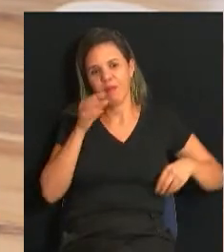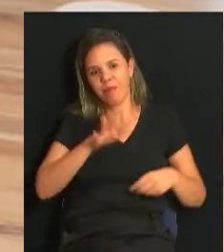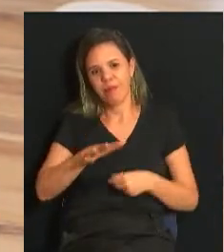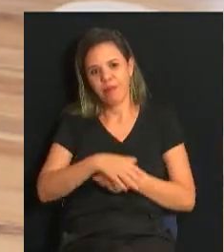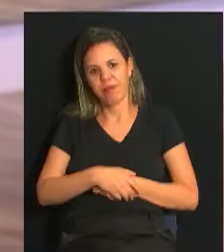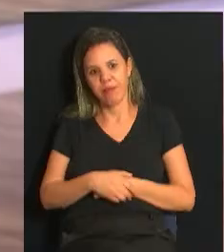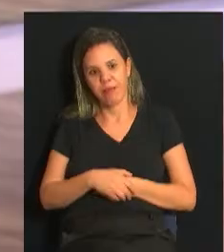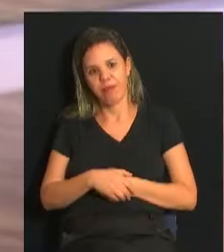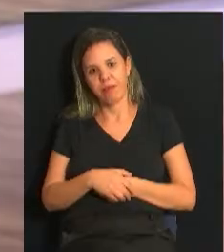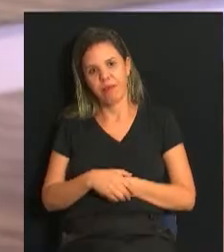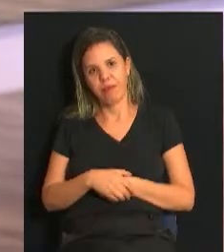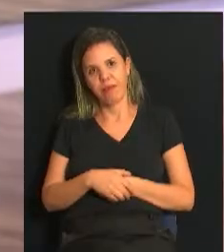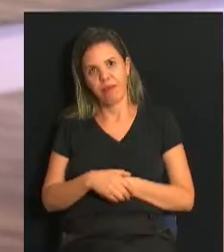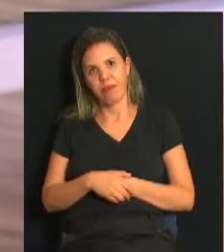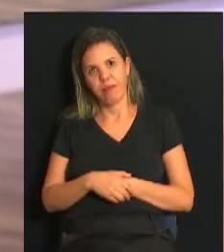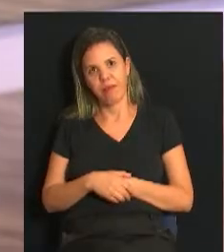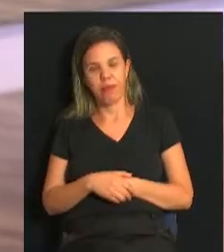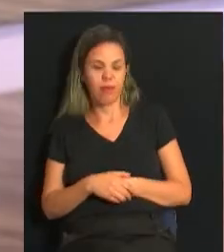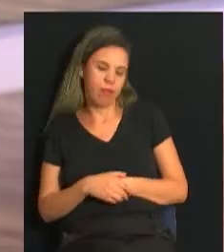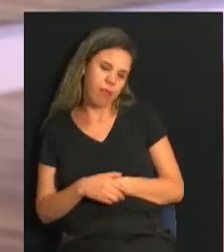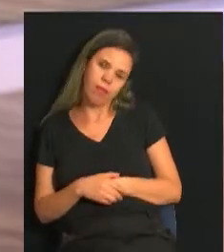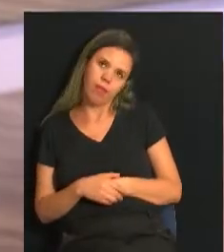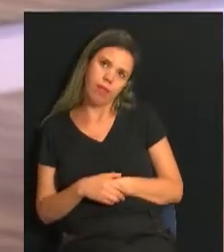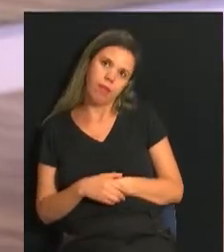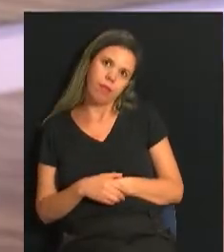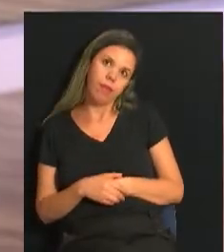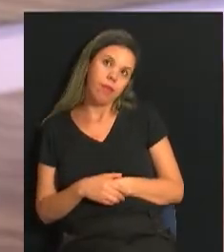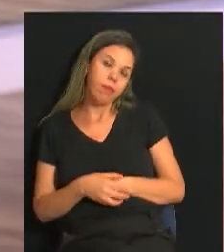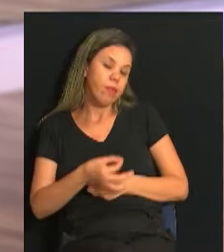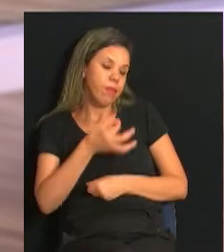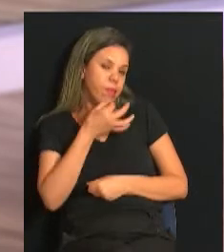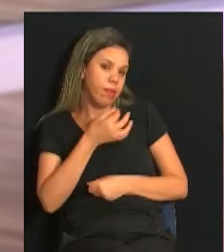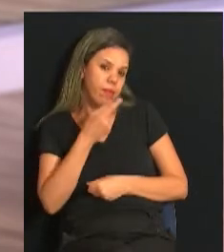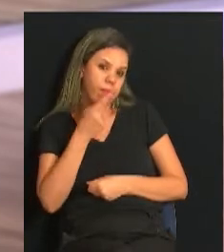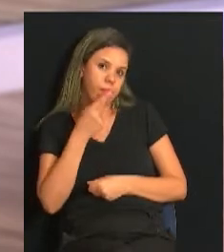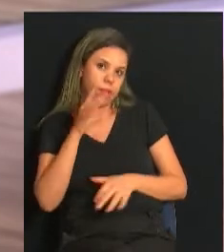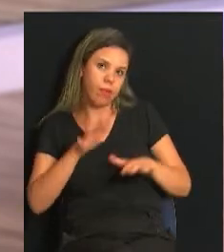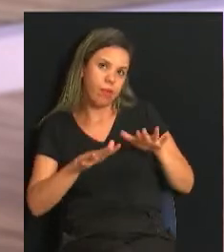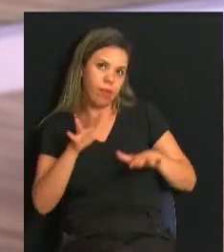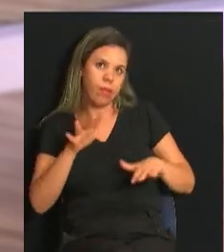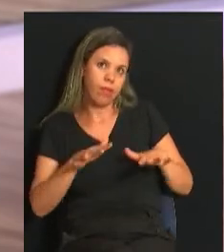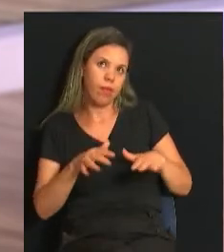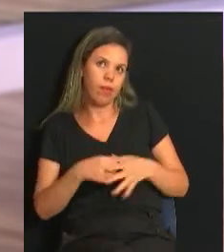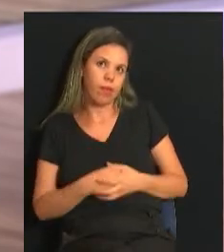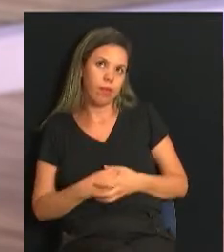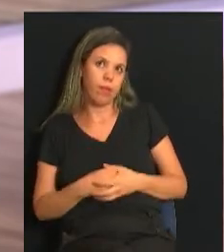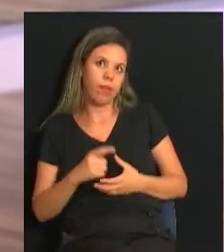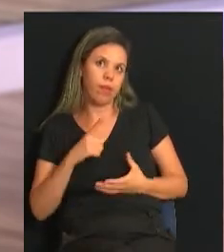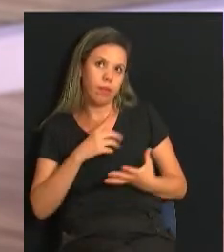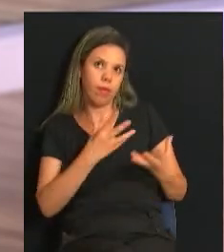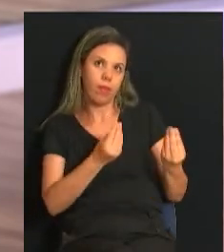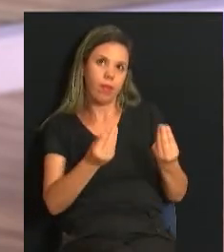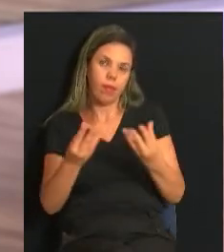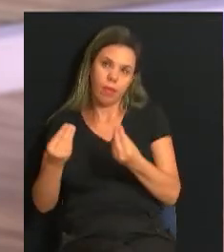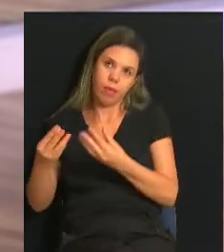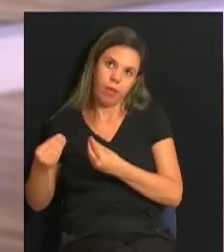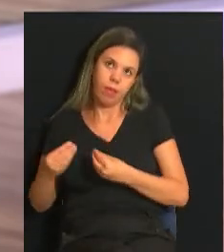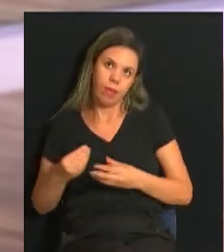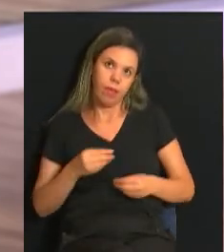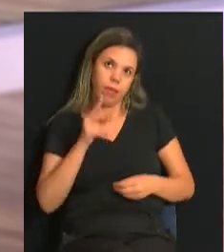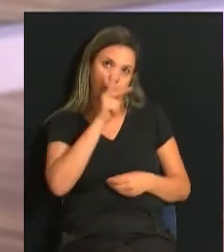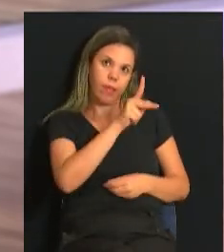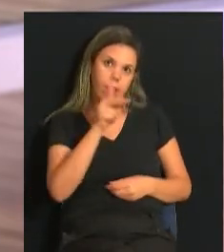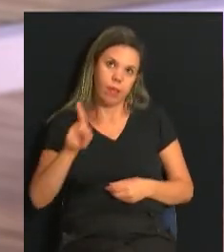gente e olha o mercado hoje o que ele é um pouco a Ferrari existem usos muitos